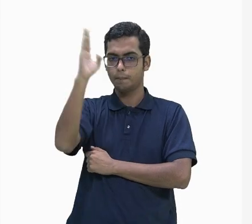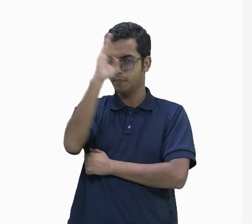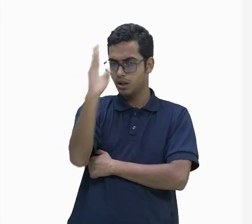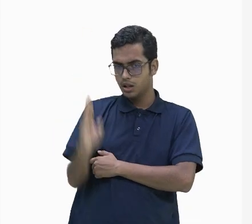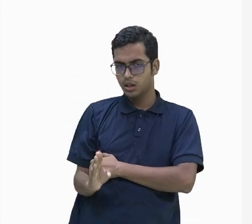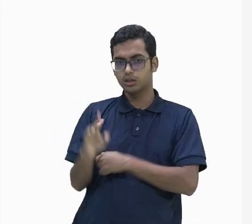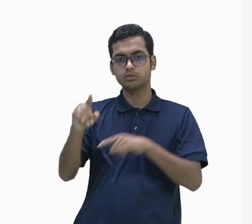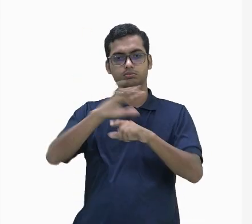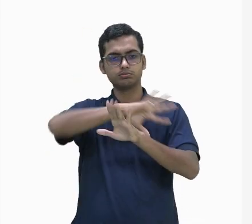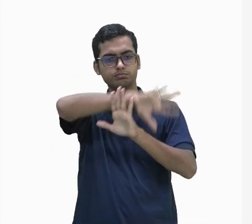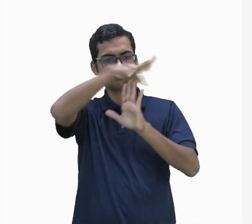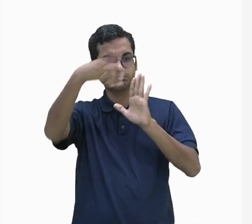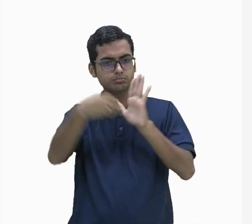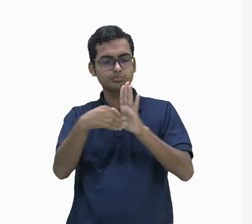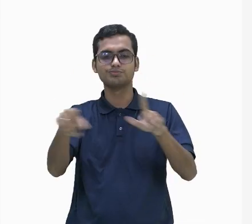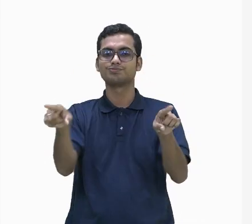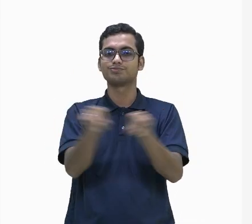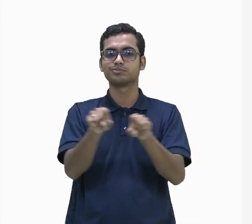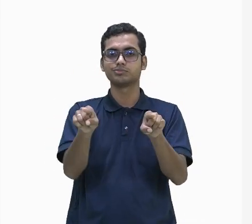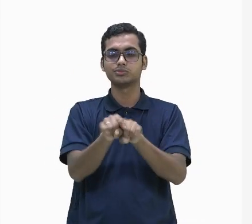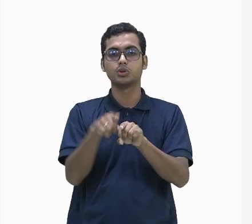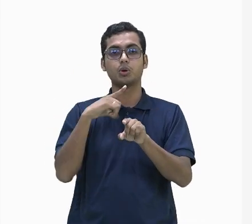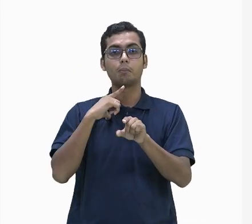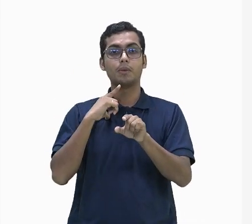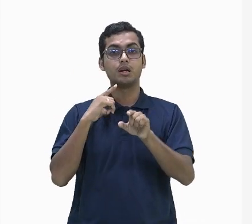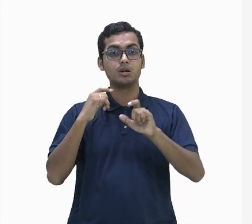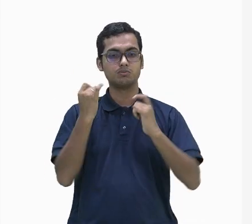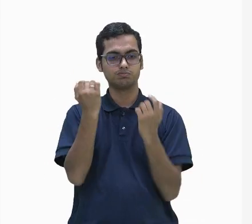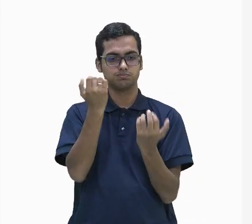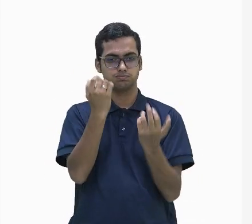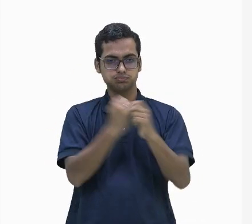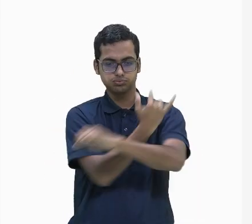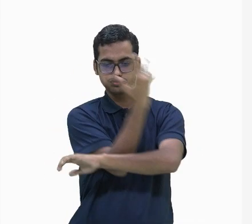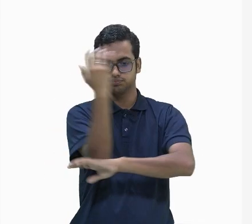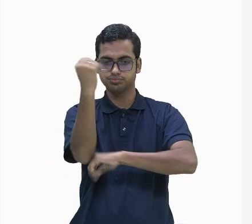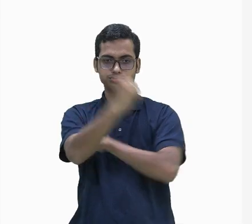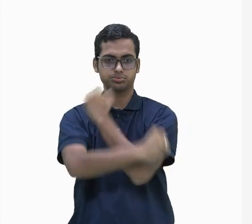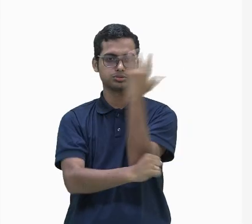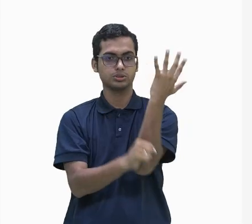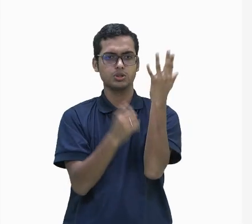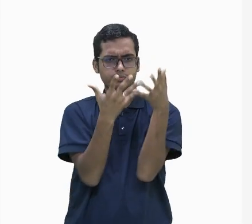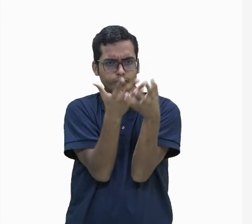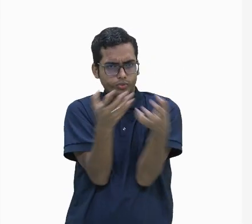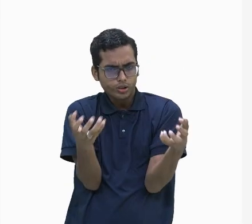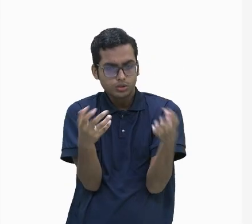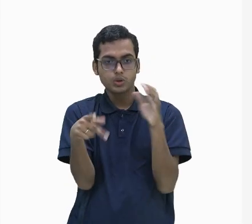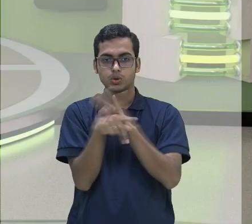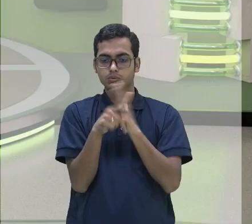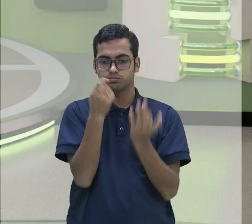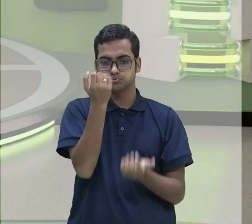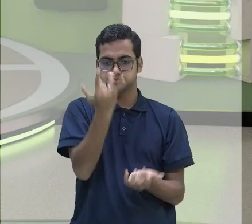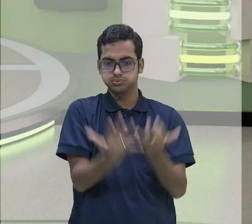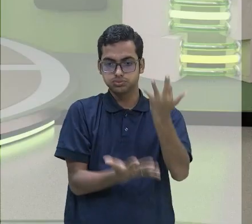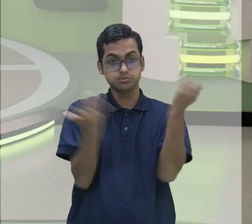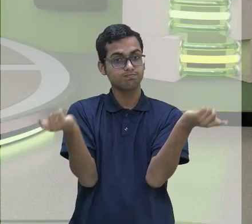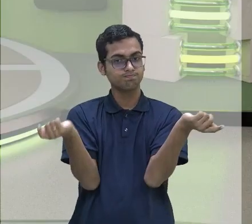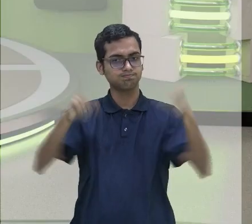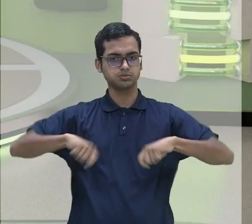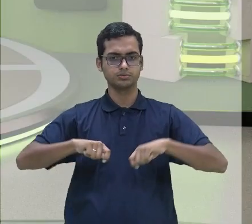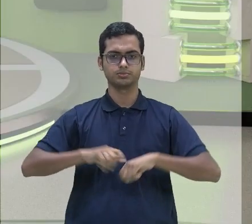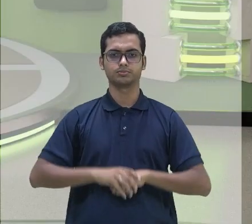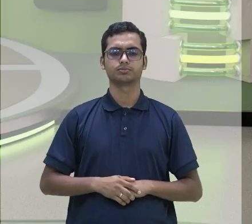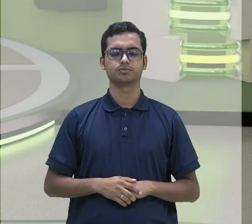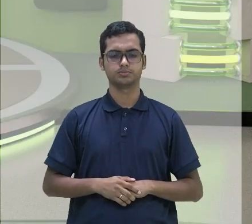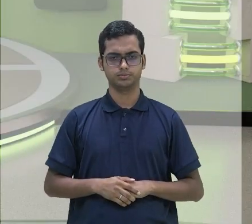na probabilidade de incêndios florestais na região norte. Então, vamos observar aí